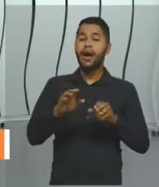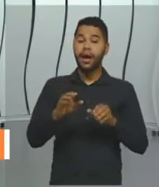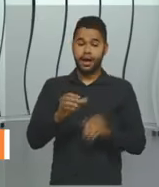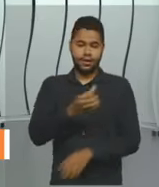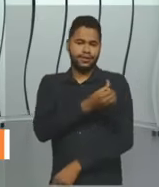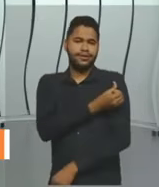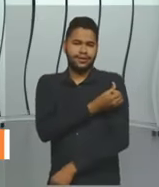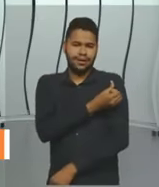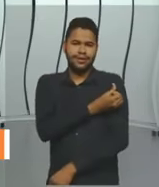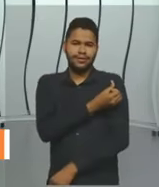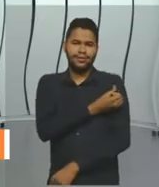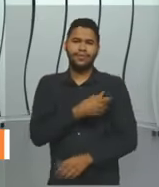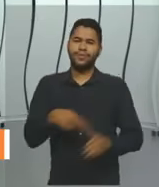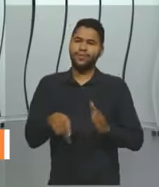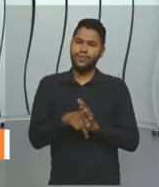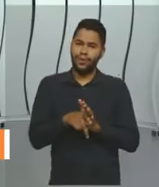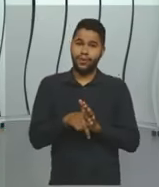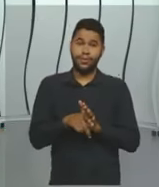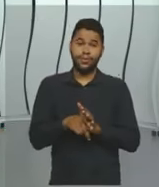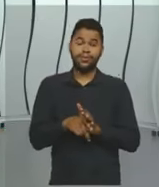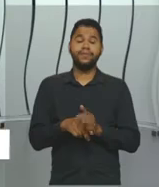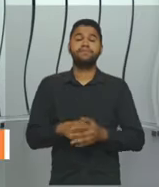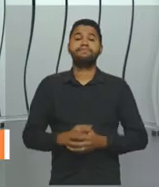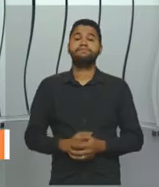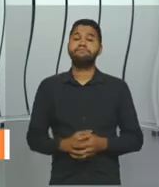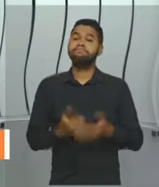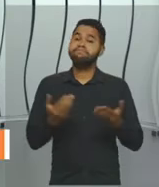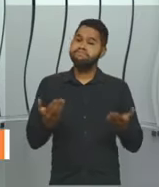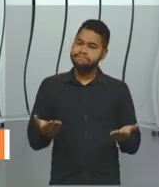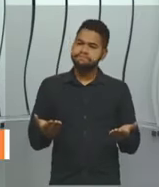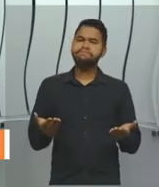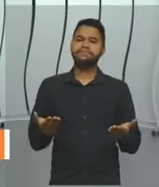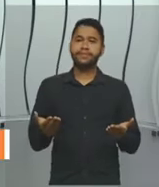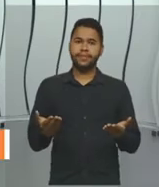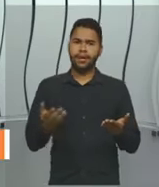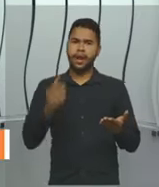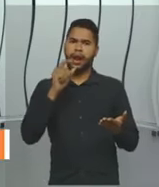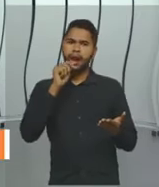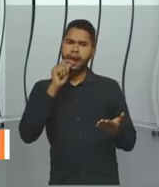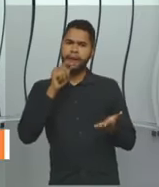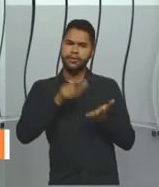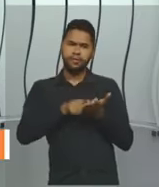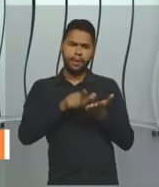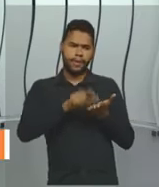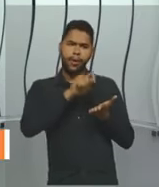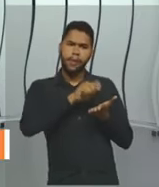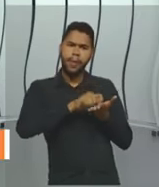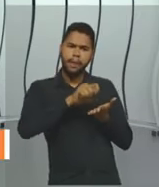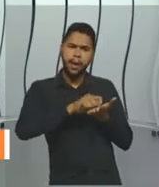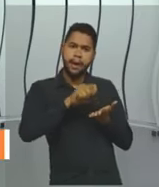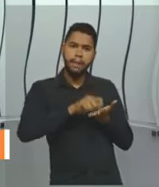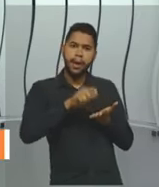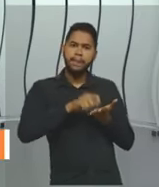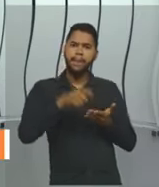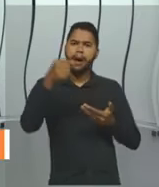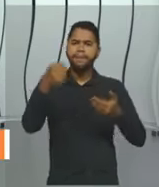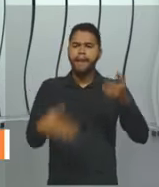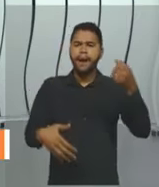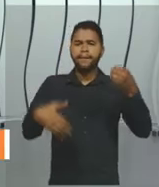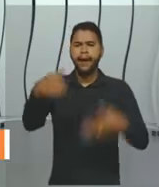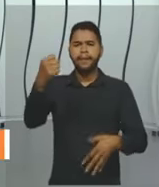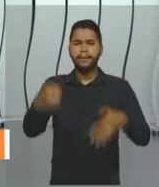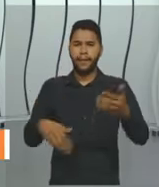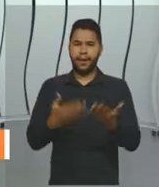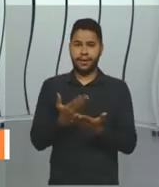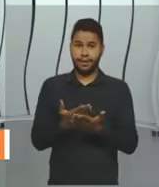ano, né? Mais uma aulinha aí para o nosso 6º ano. Portanto, lápis e papel em mãos e vamos tomar nota daquilo que foi importante nas